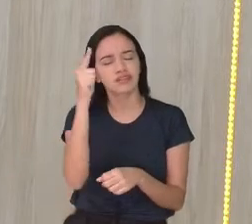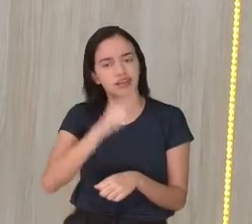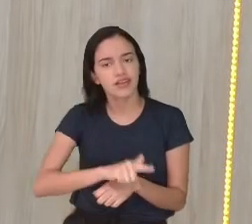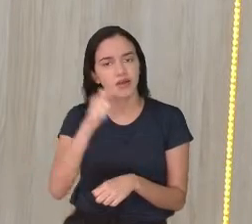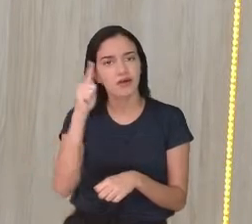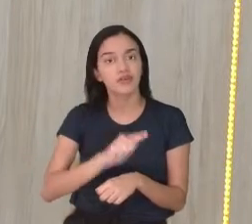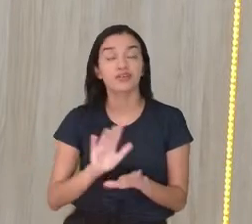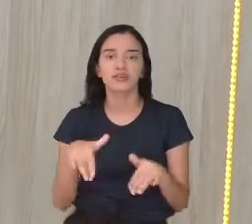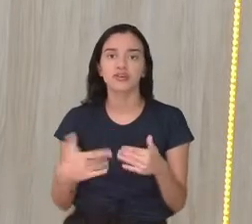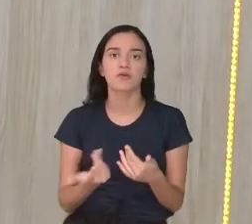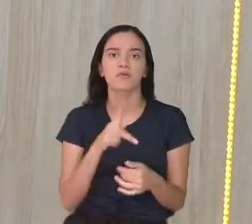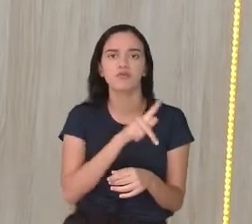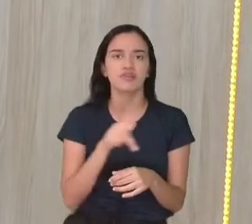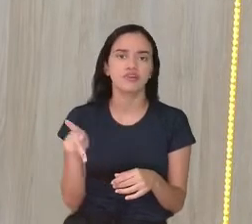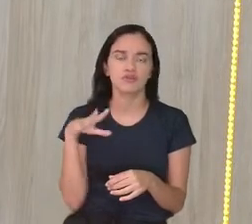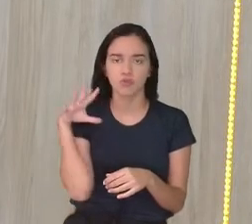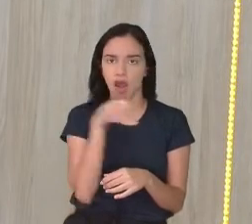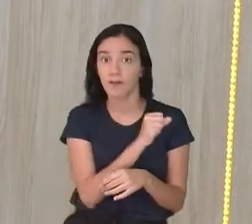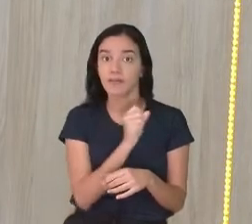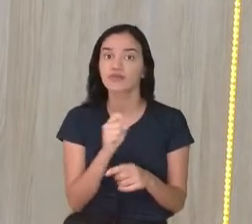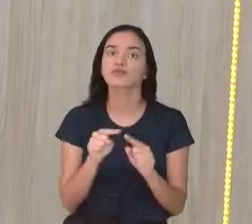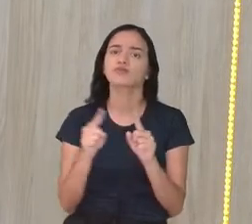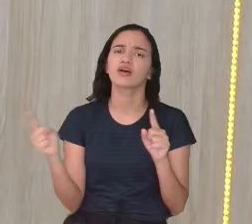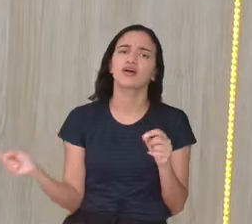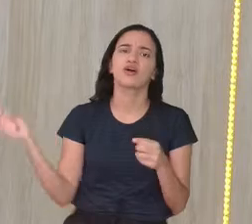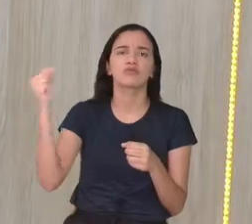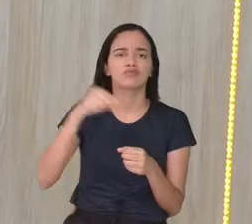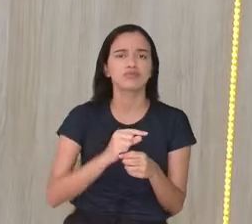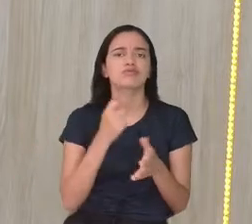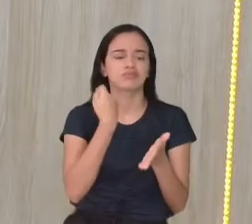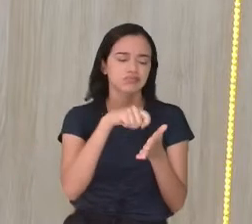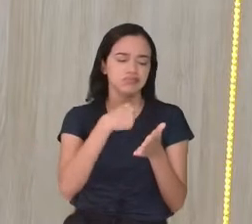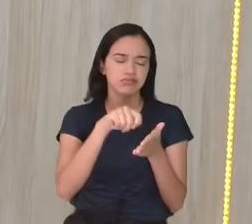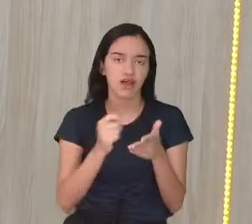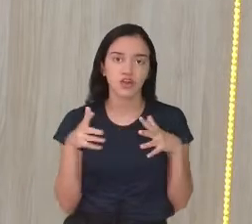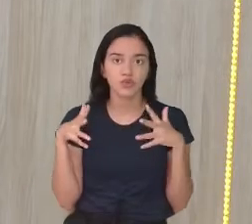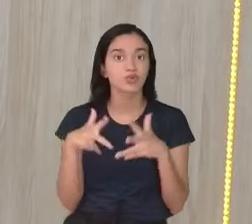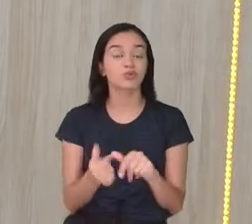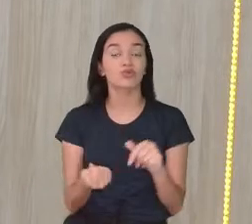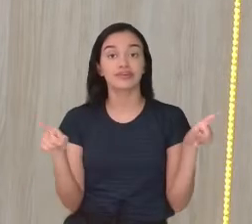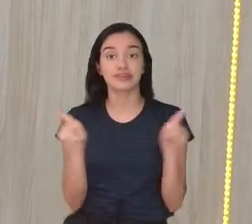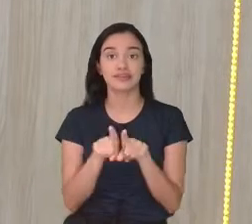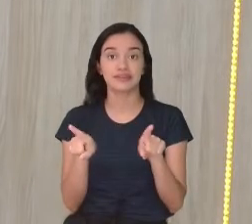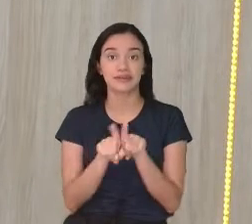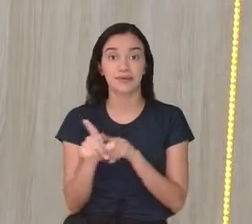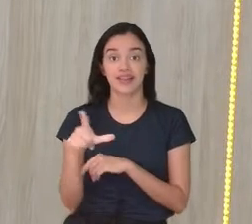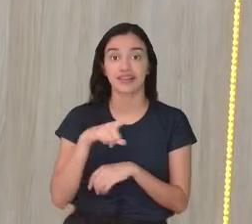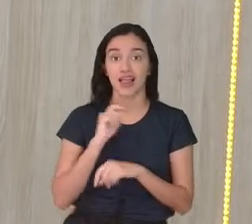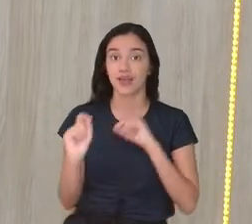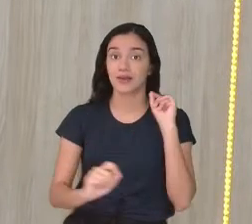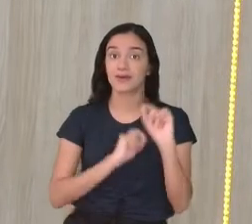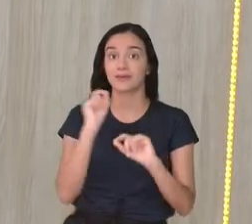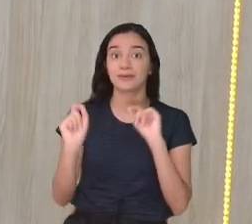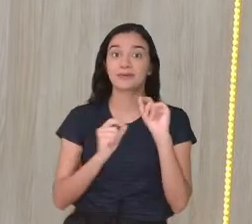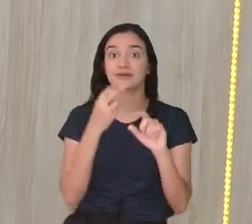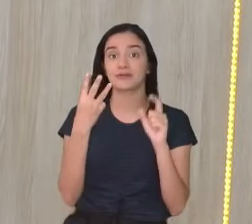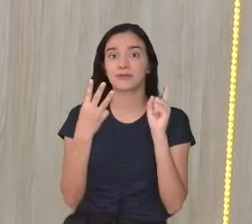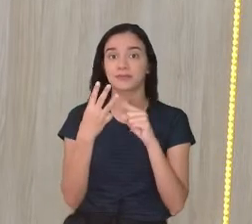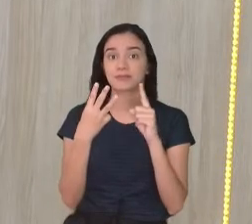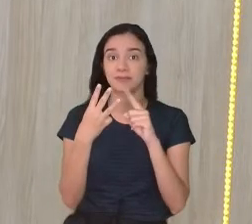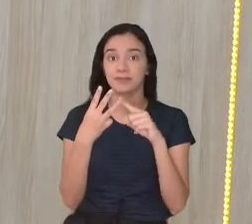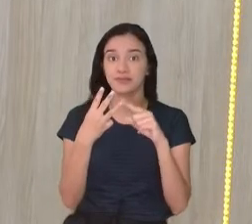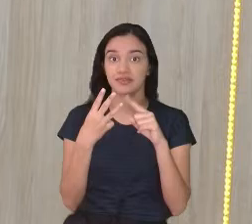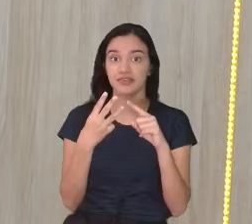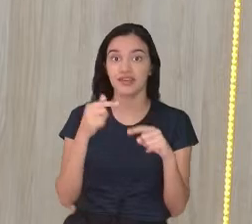rápido demais, voltou e acompanhou, anotou tudo direitinho. E também tem o que? A terceira forma, que é